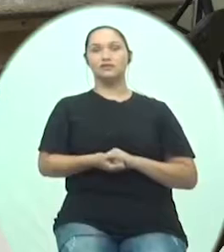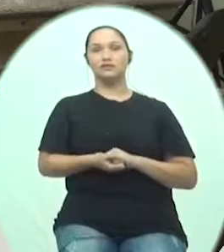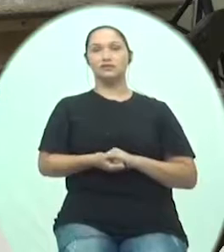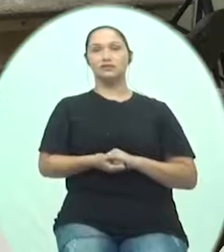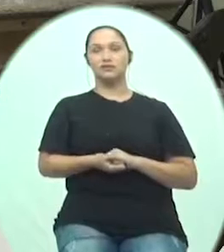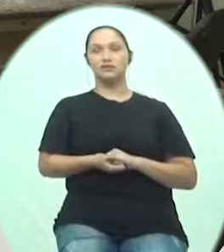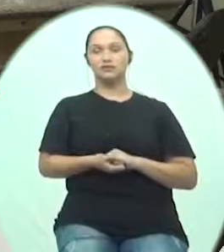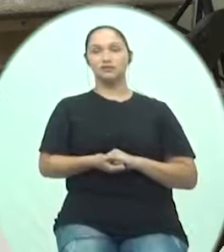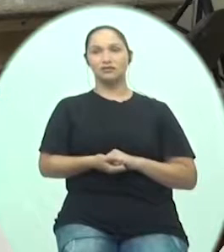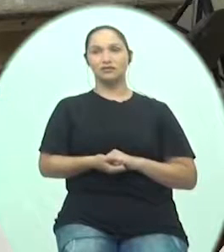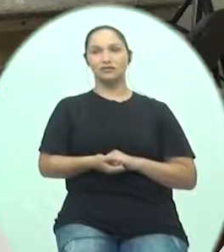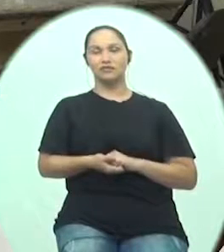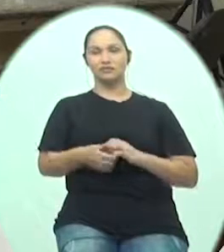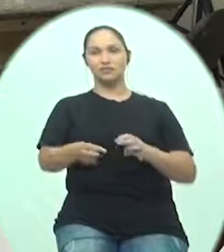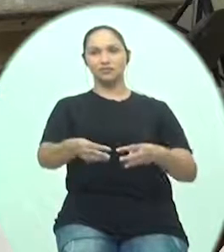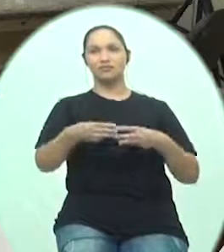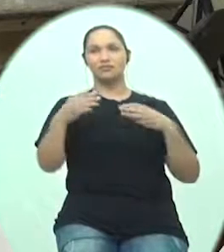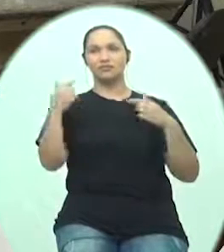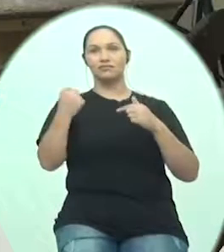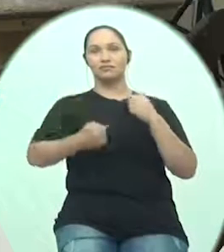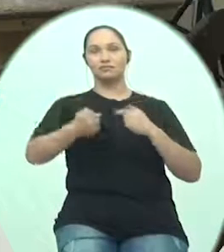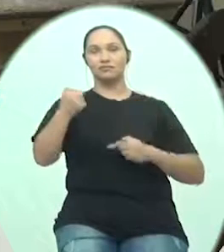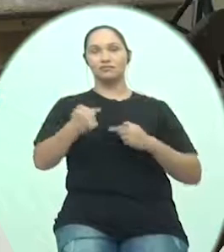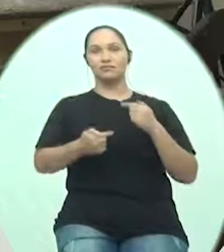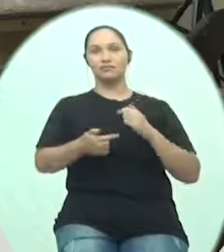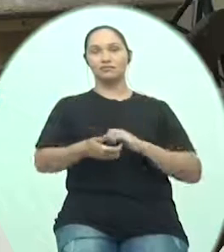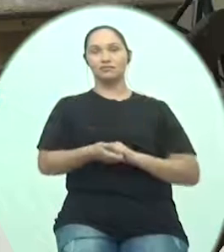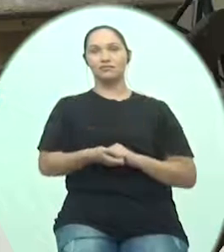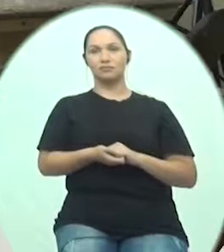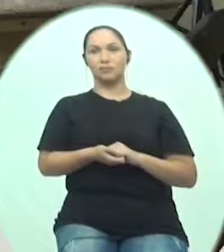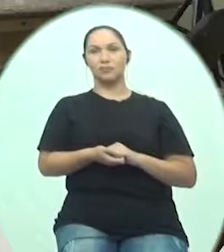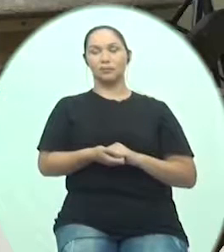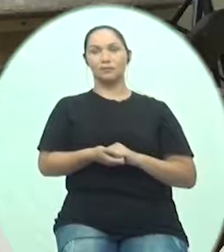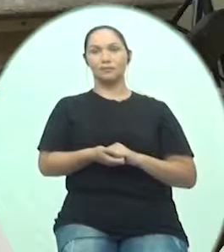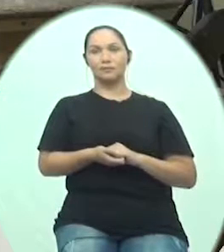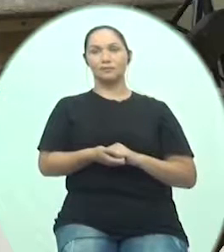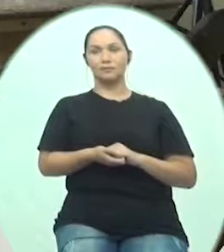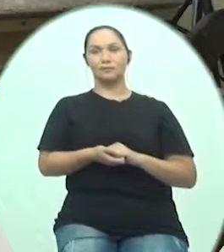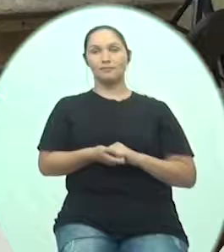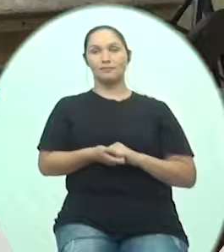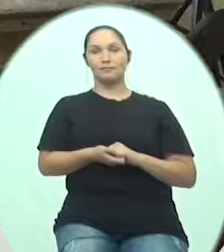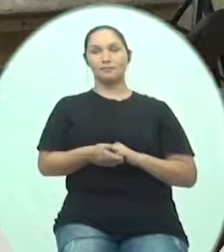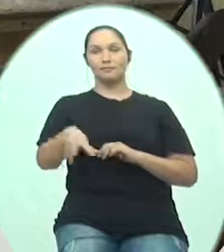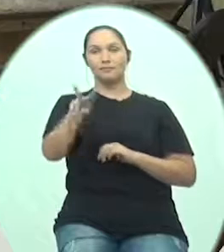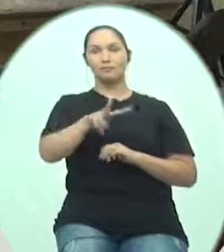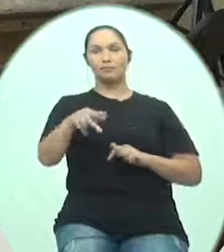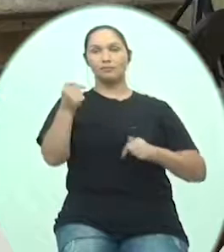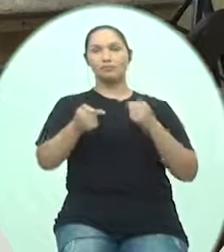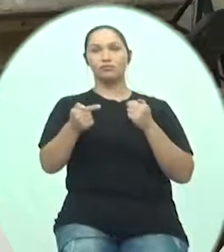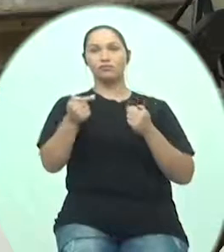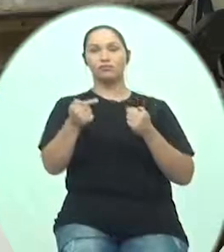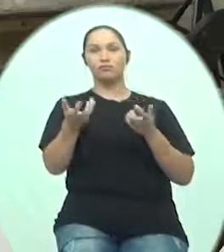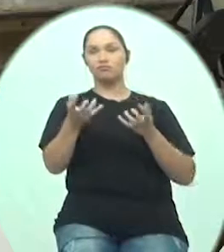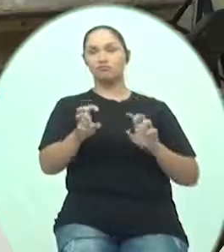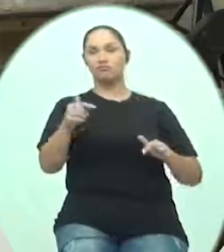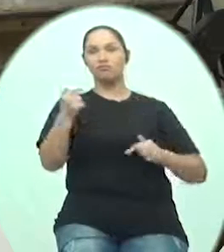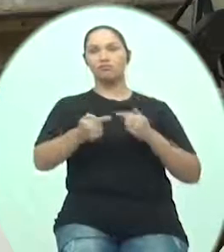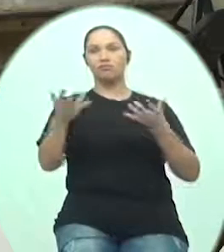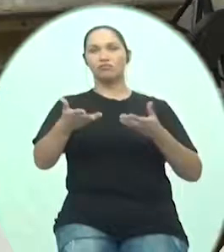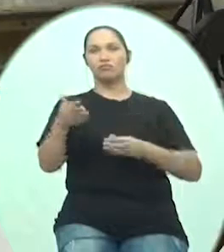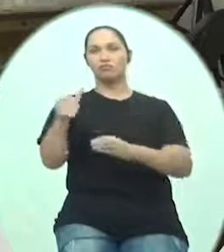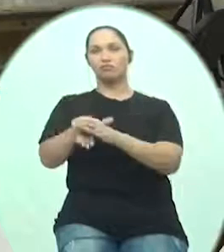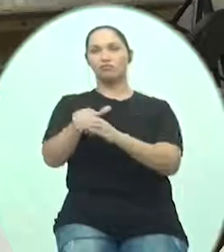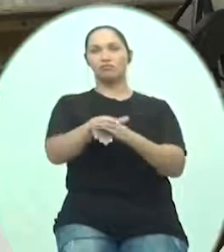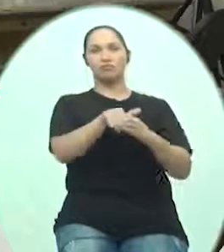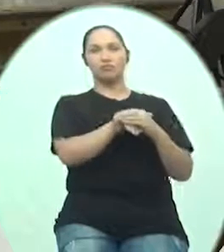sefo a Moção Continua em discussão não havendo Quem Queira discutir está